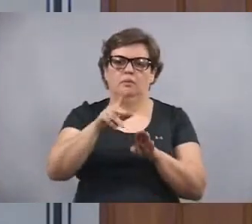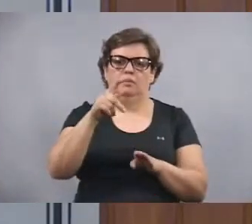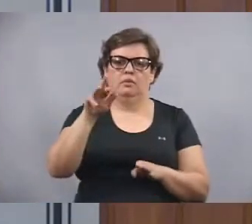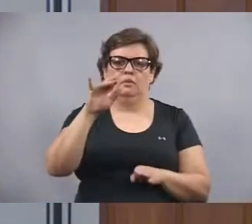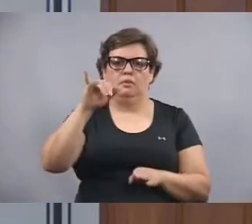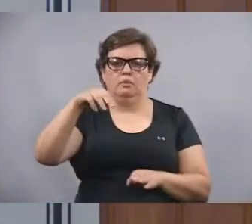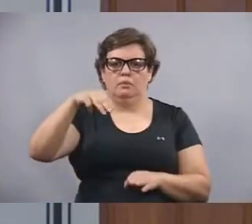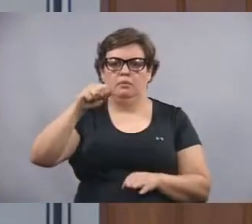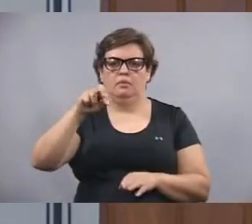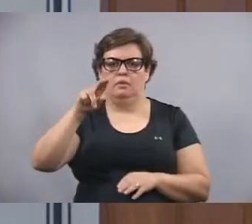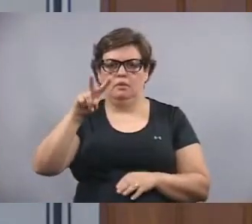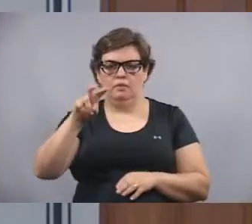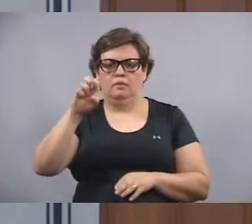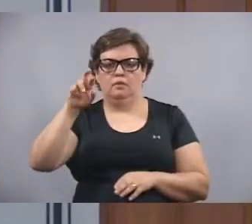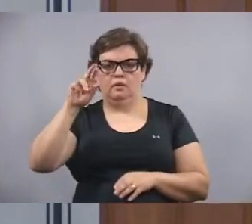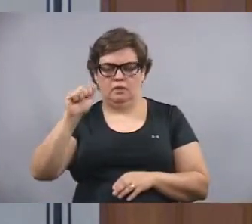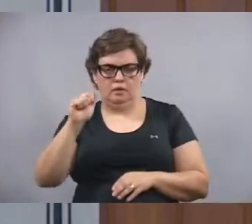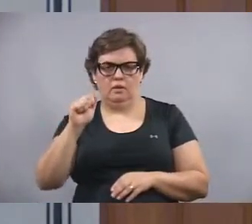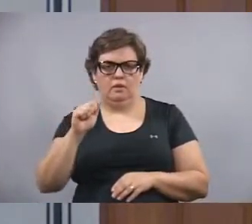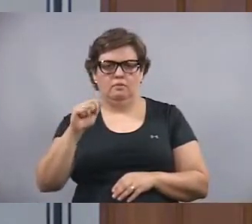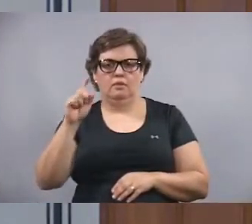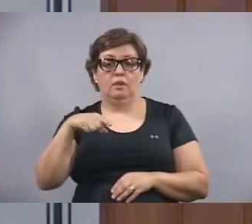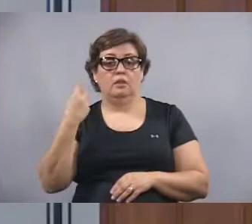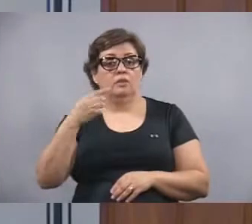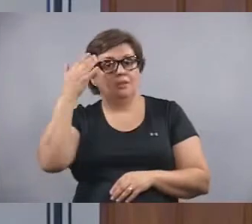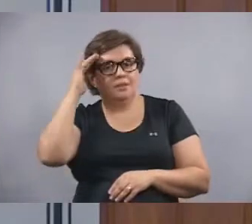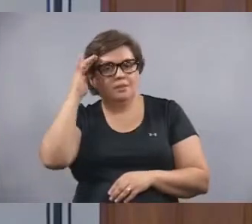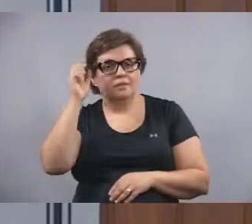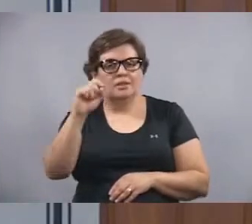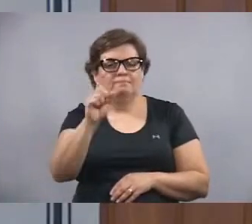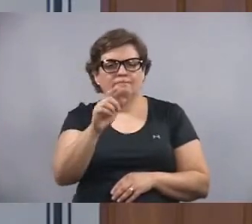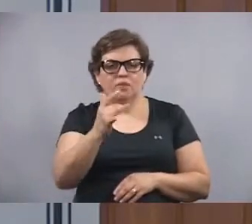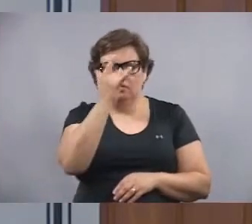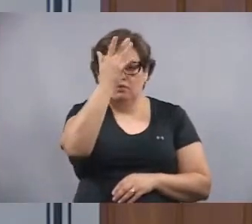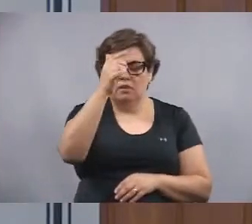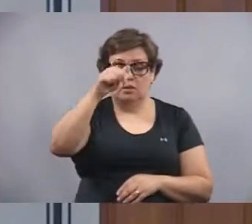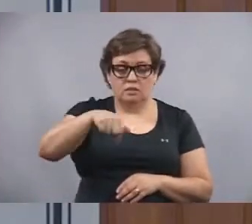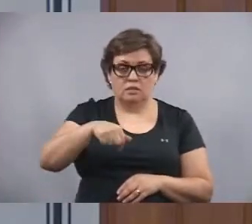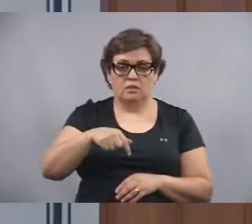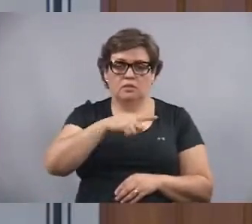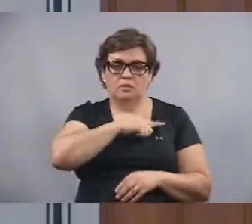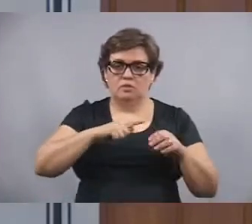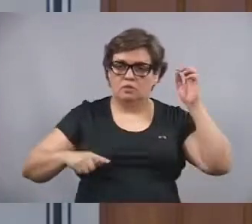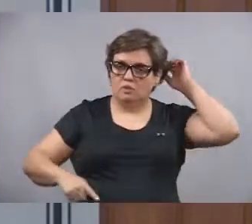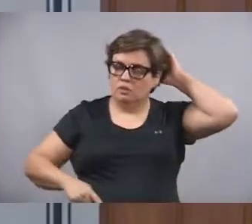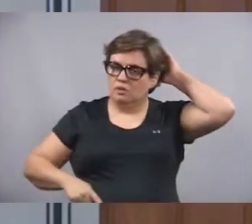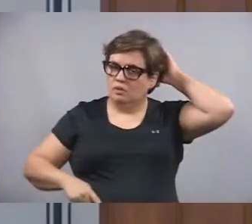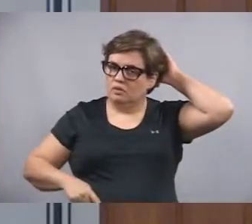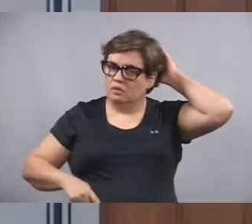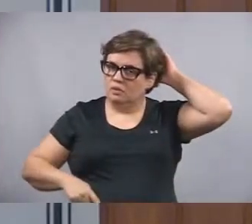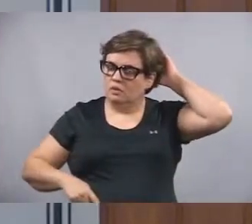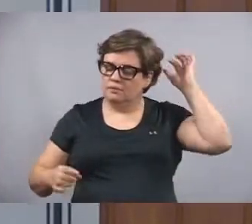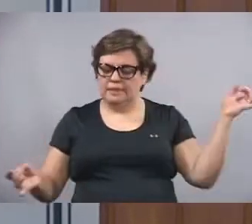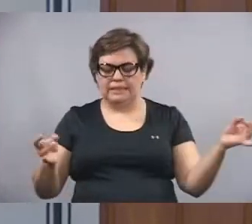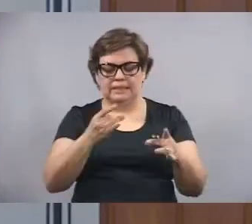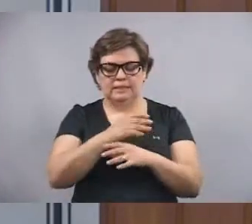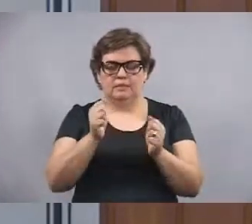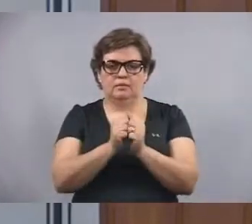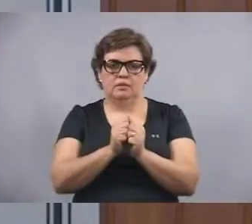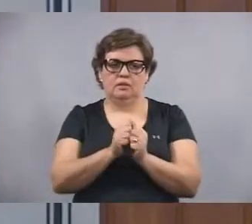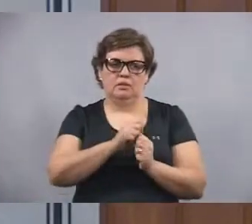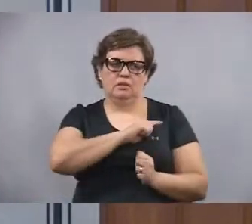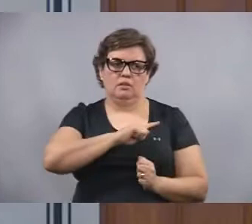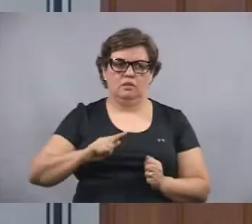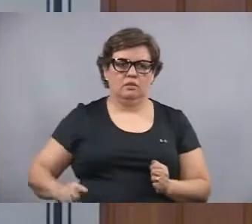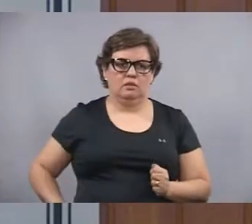fazendo. A gente entende que não vai ser fácil, nem para esse governo falar que vai zerar os buracos. Ai